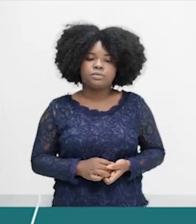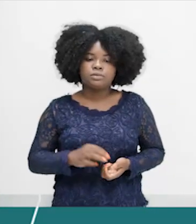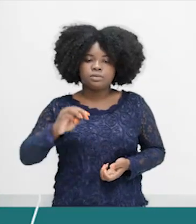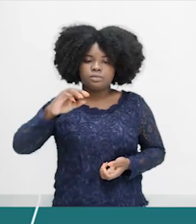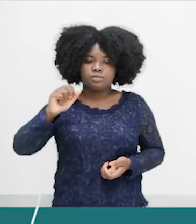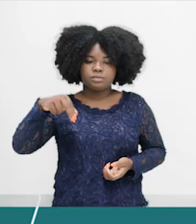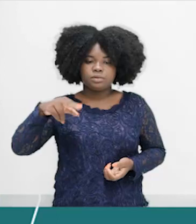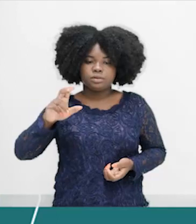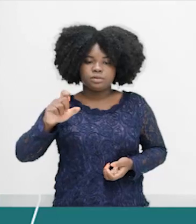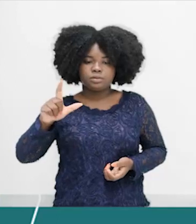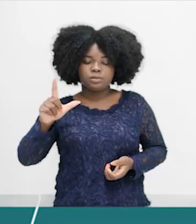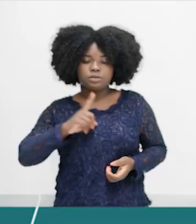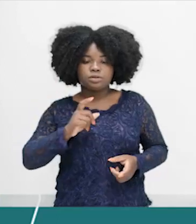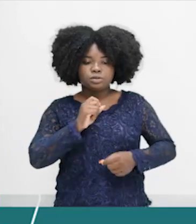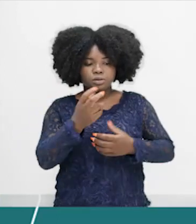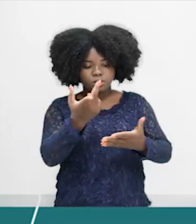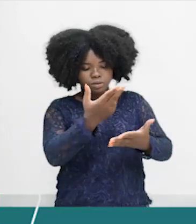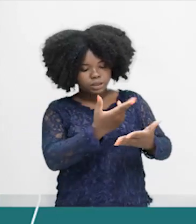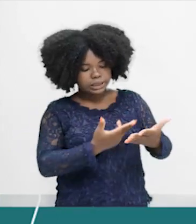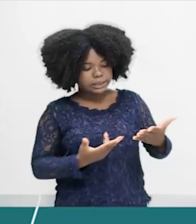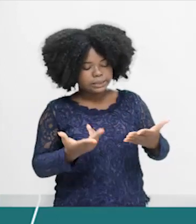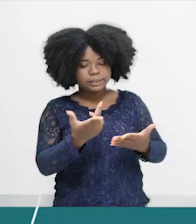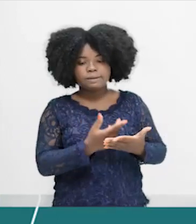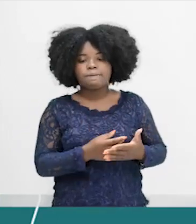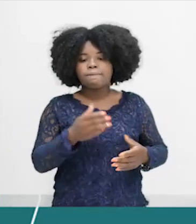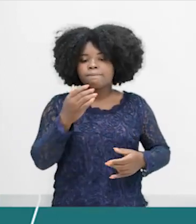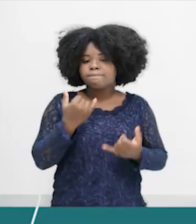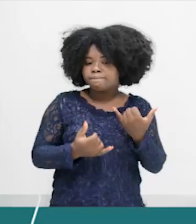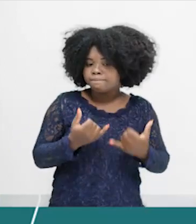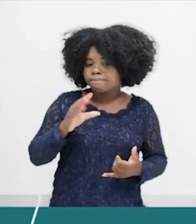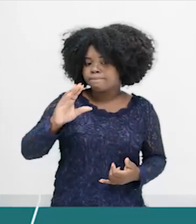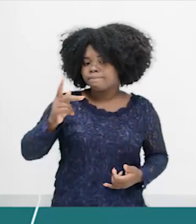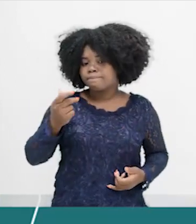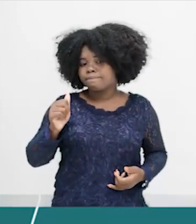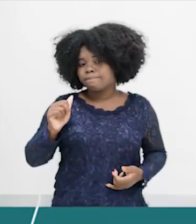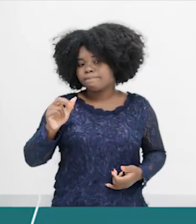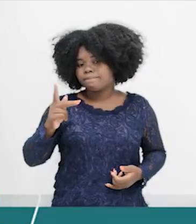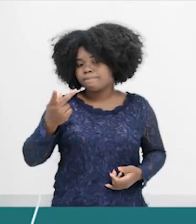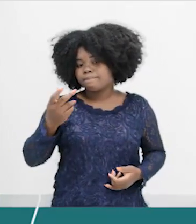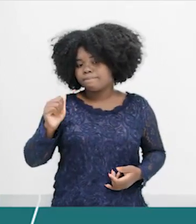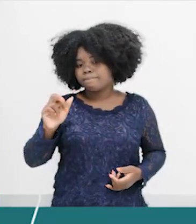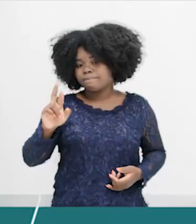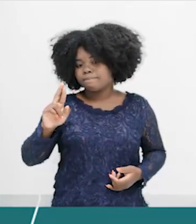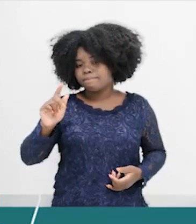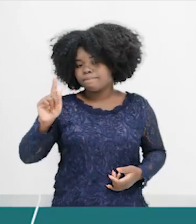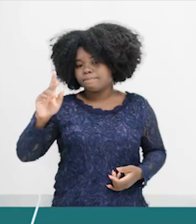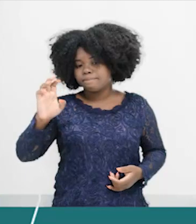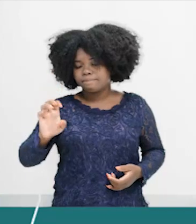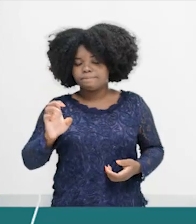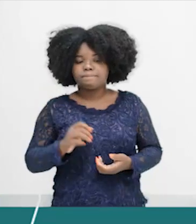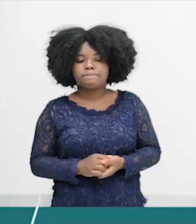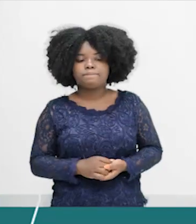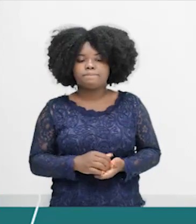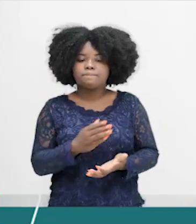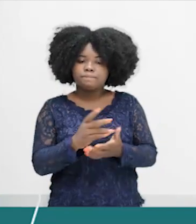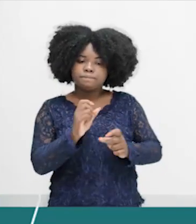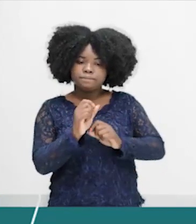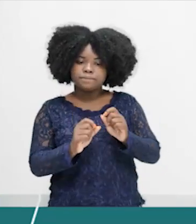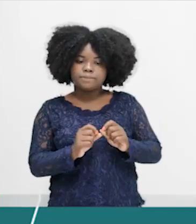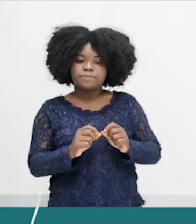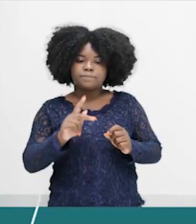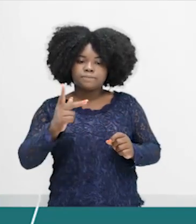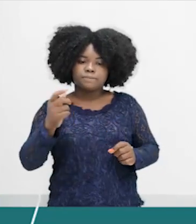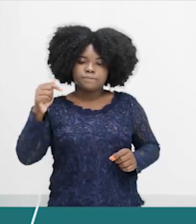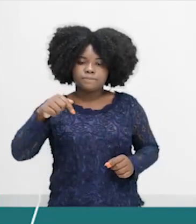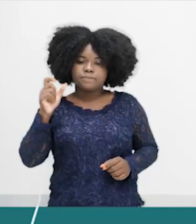ele fazia desenhos à mão livre que pareciam charges, que lembravam caricaturas, eram caricaturas, e ele começa a fazer quadrinhos com